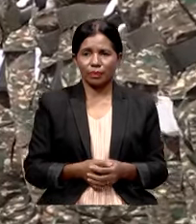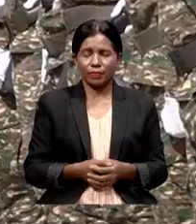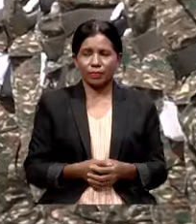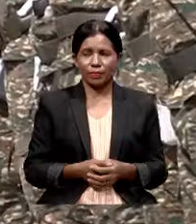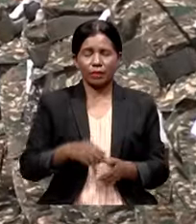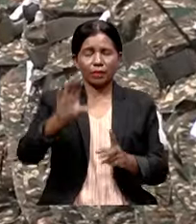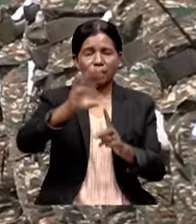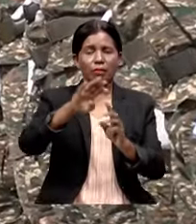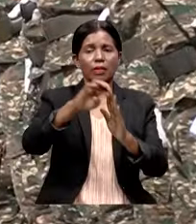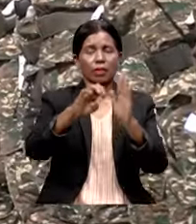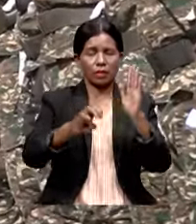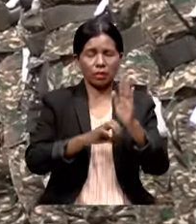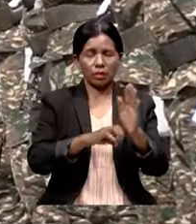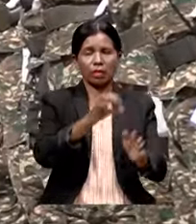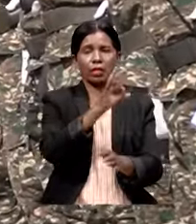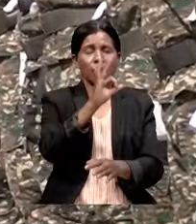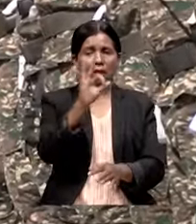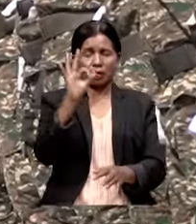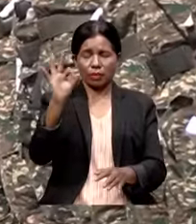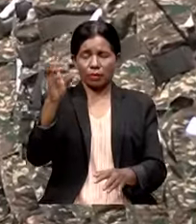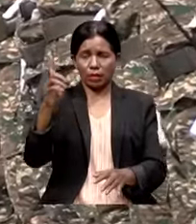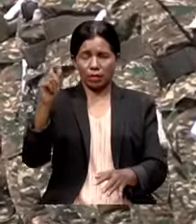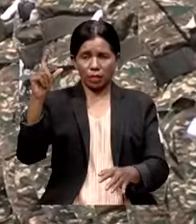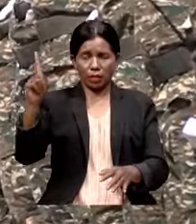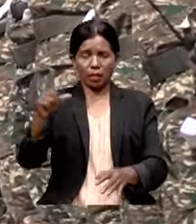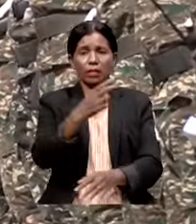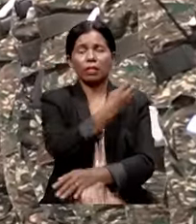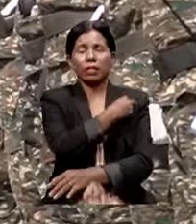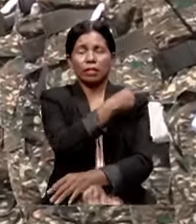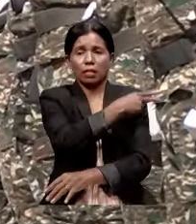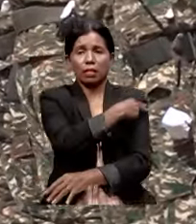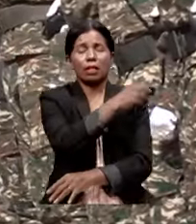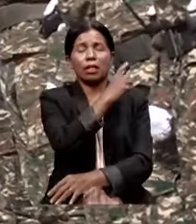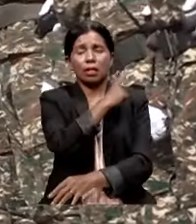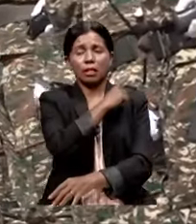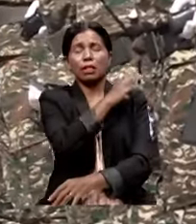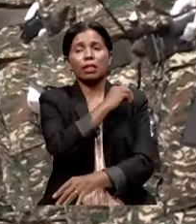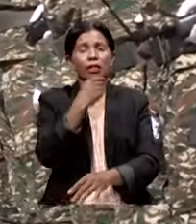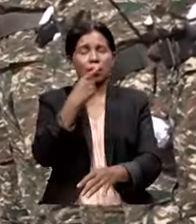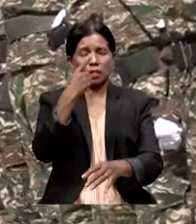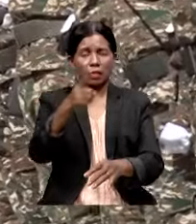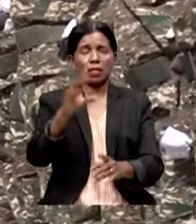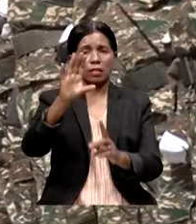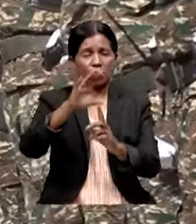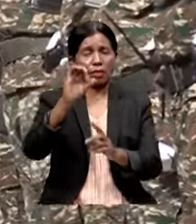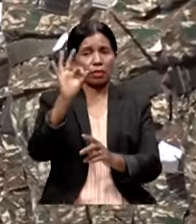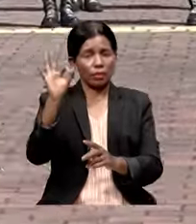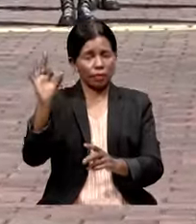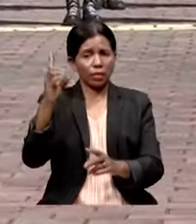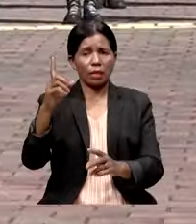Chefe Estado-Maior-General FFDTL, Tenente-General Farlo Ratelaik Hatete, Comando FFDTL ia na